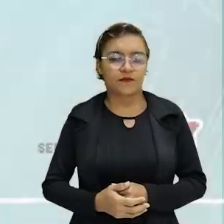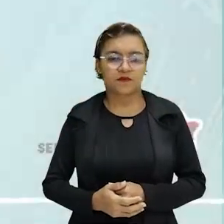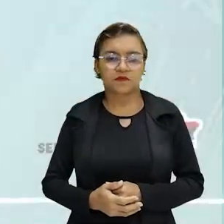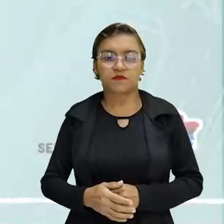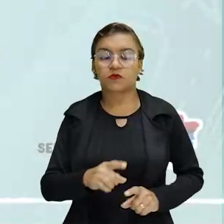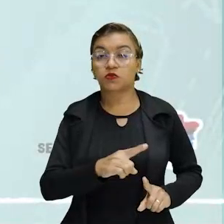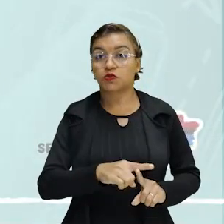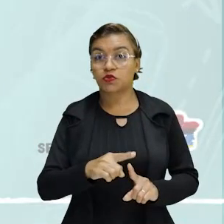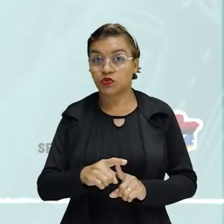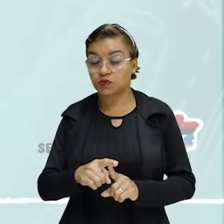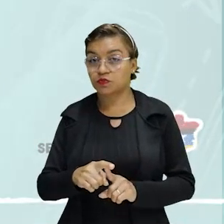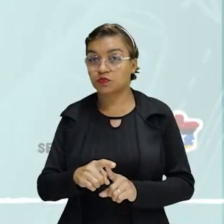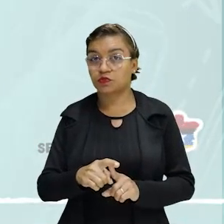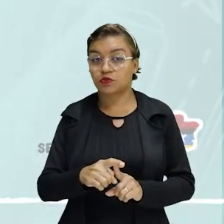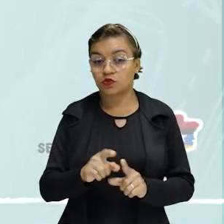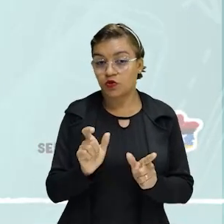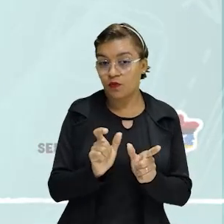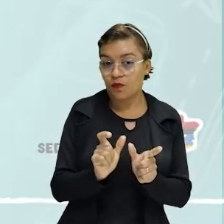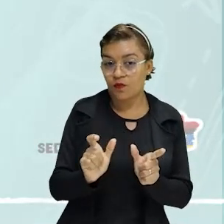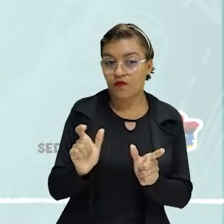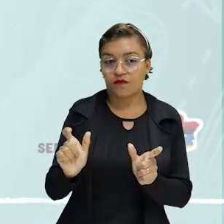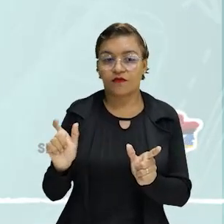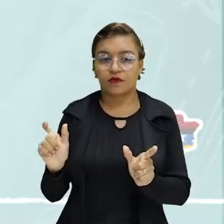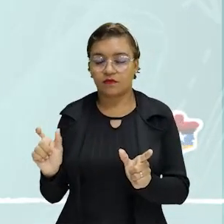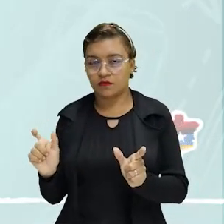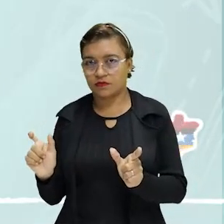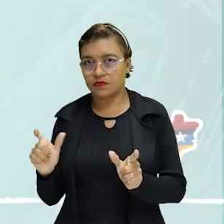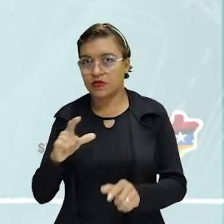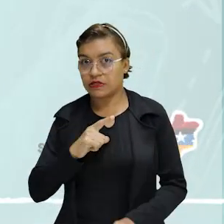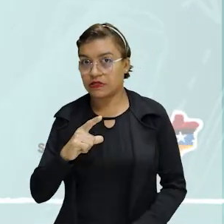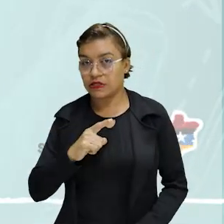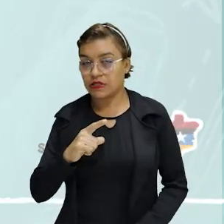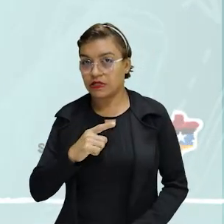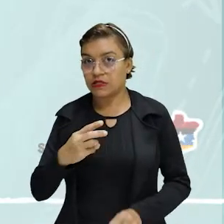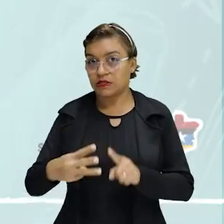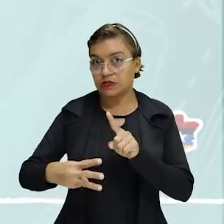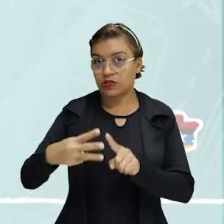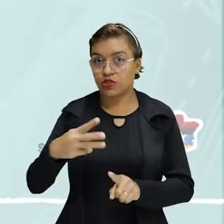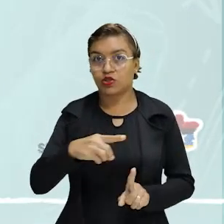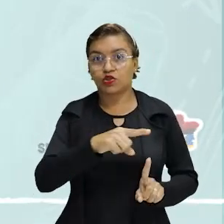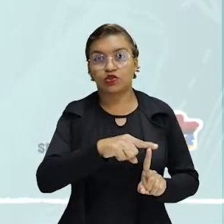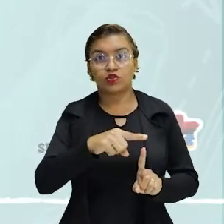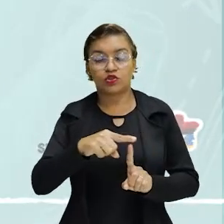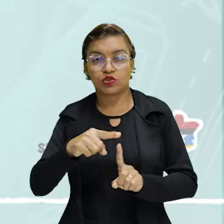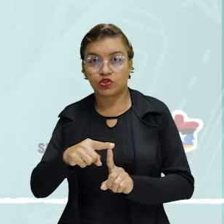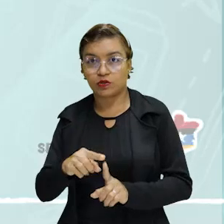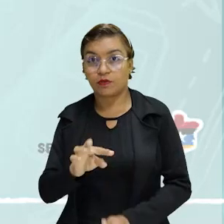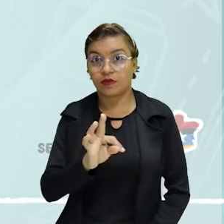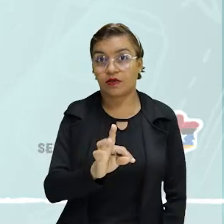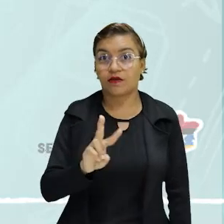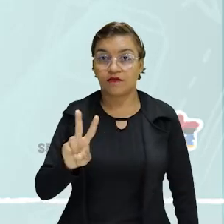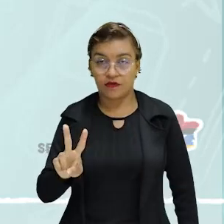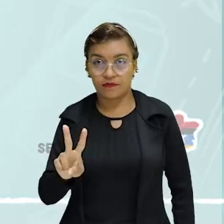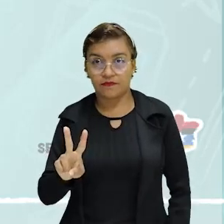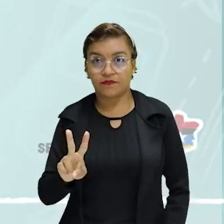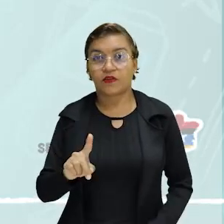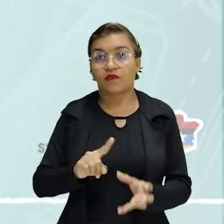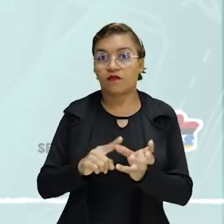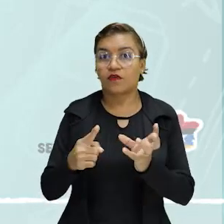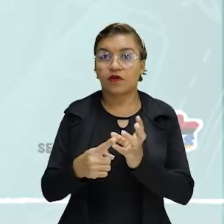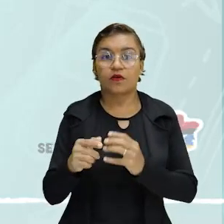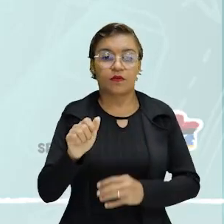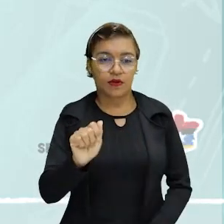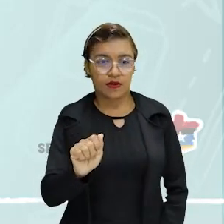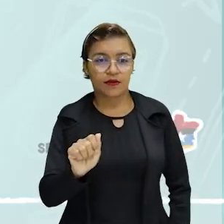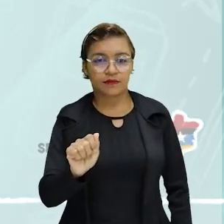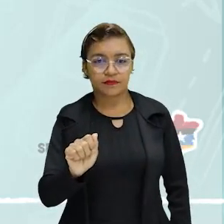Tipos de morfemas. Também há 3 tipos de morfemas, 3 tipos de vogais temáticas nominais. A vogal A, dos substantivos terminados